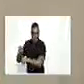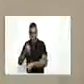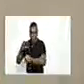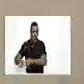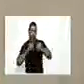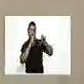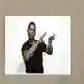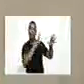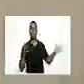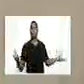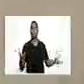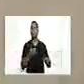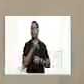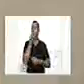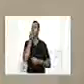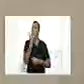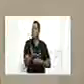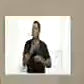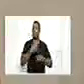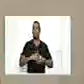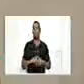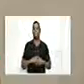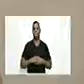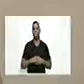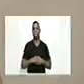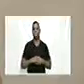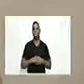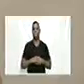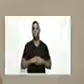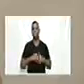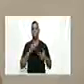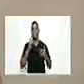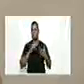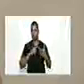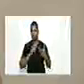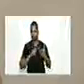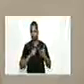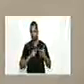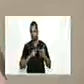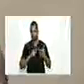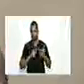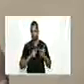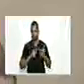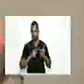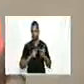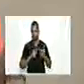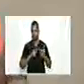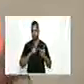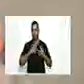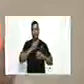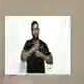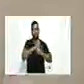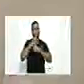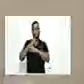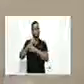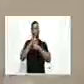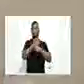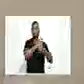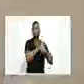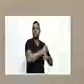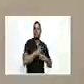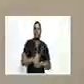coleta já começou muito bem depois passamos PR PR PR PR varição